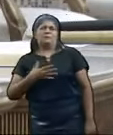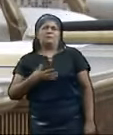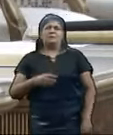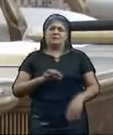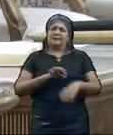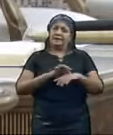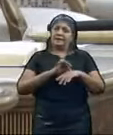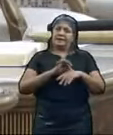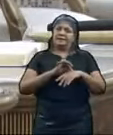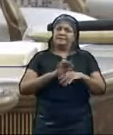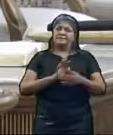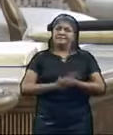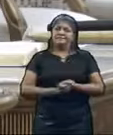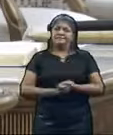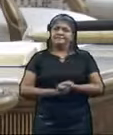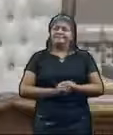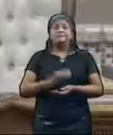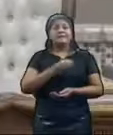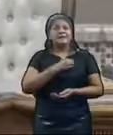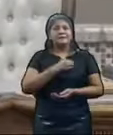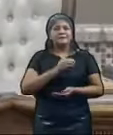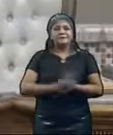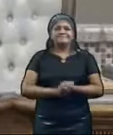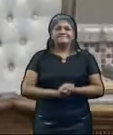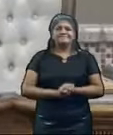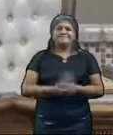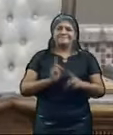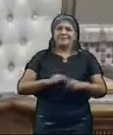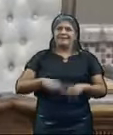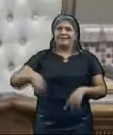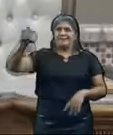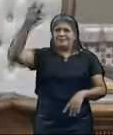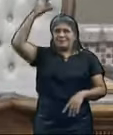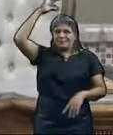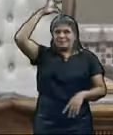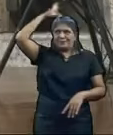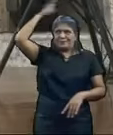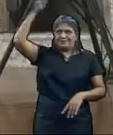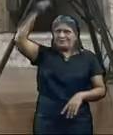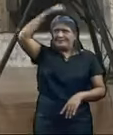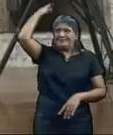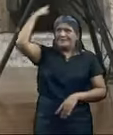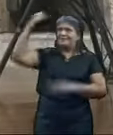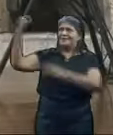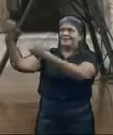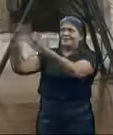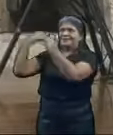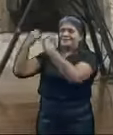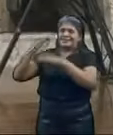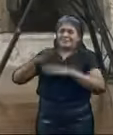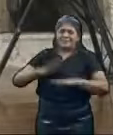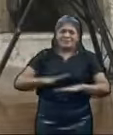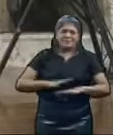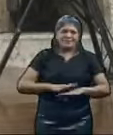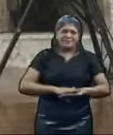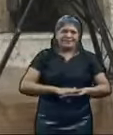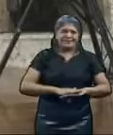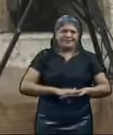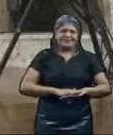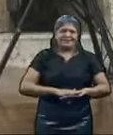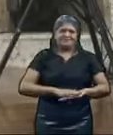arrogância o mundo se resolve isso aí e esses desejos da carne dos olhos EA soberba